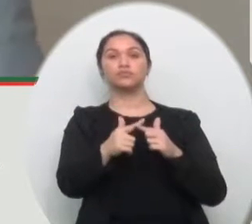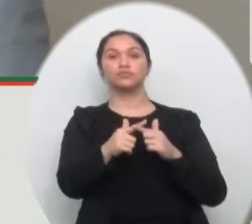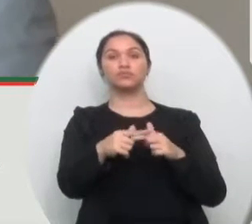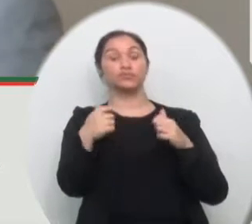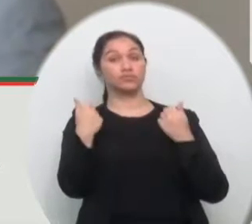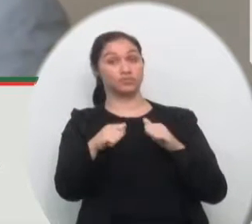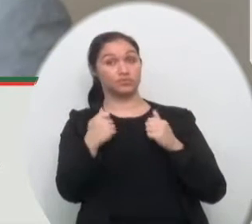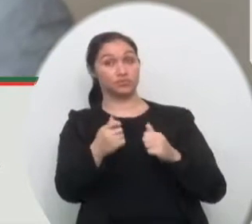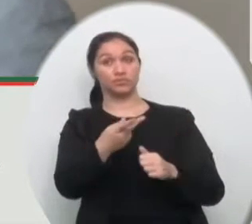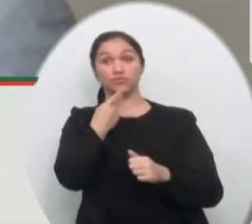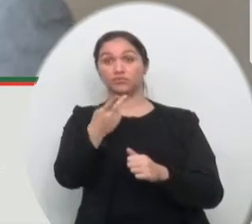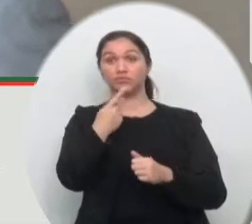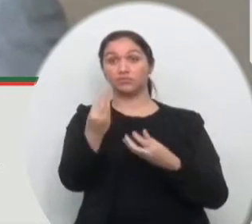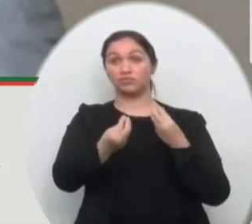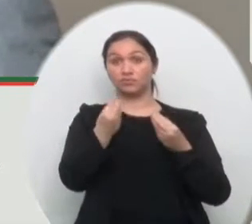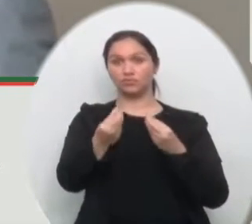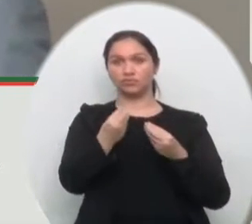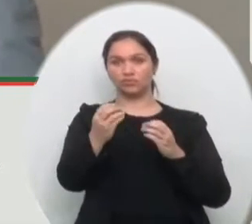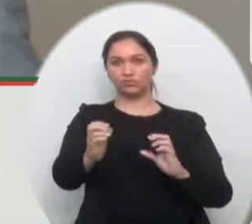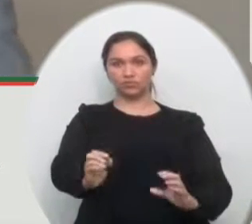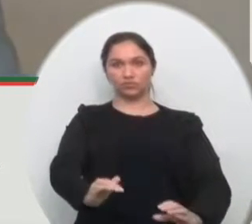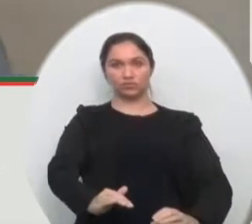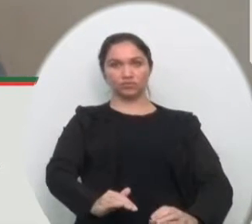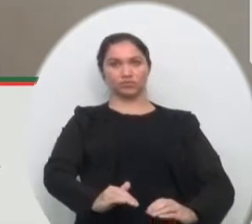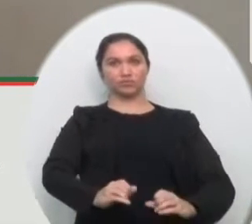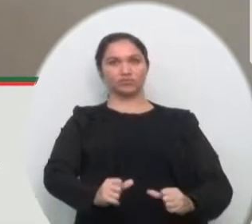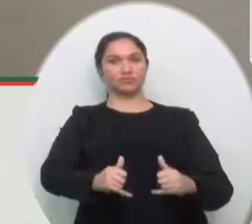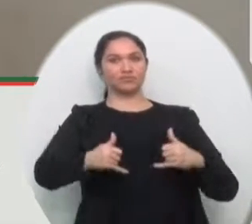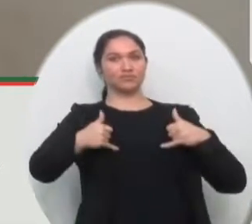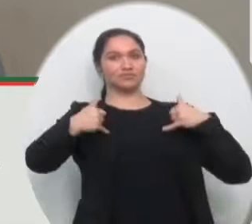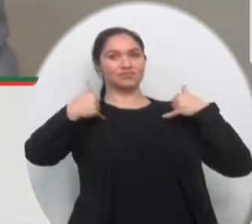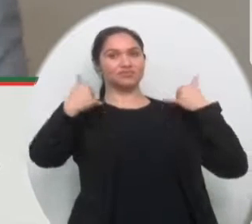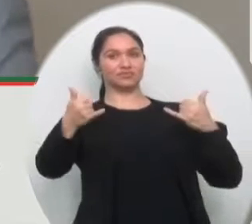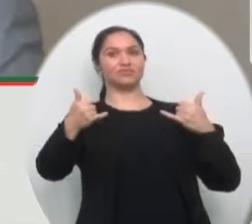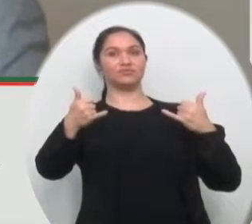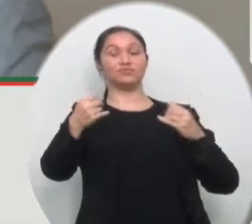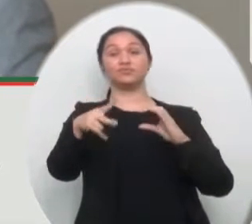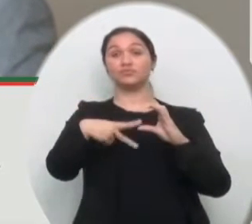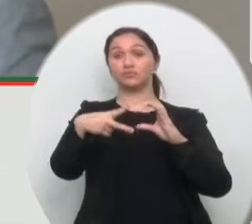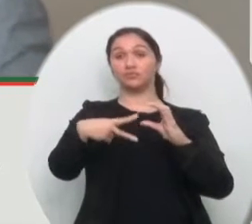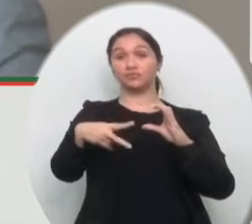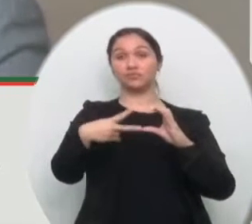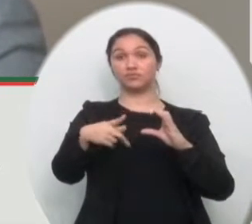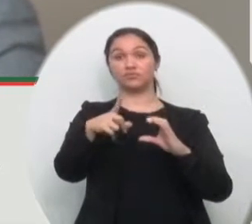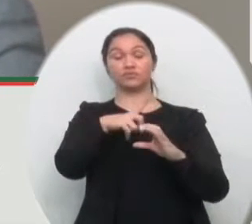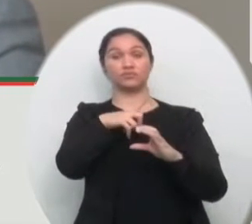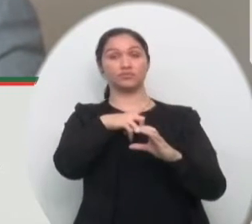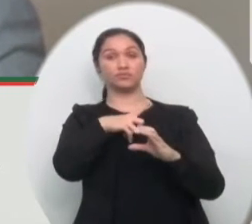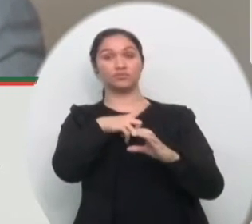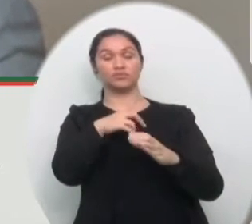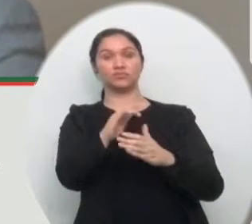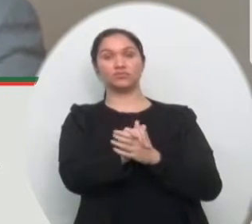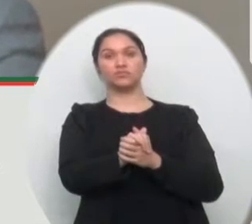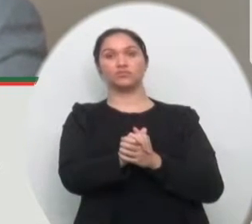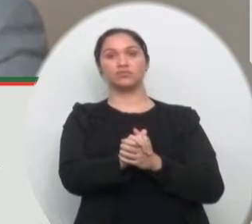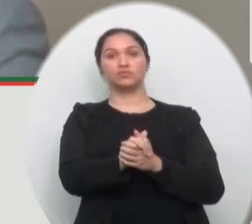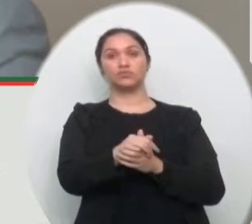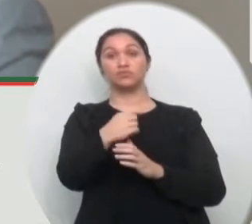dizer o quanto é orgulho para essa casa, em momentos como esse, né, trazer